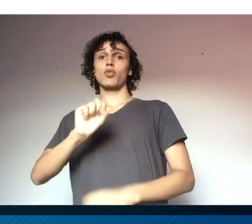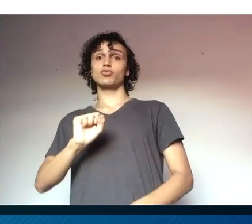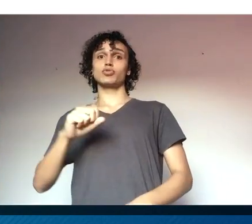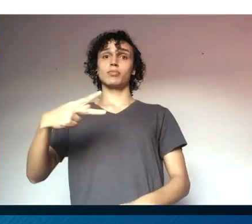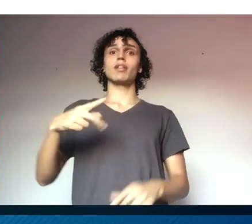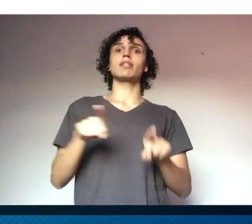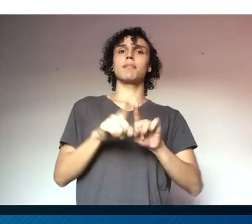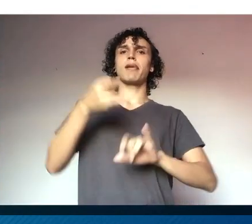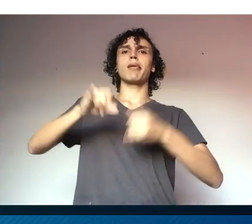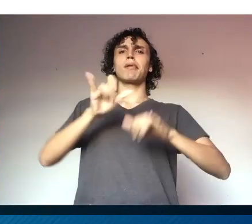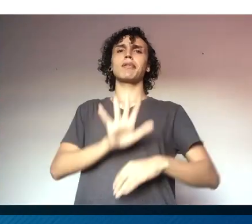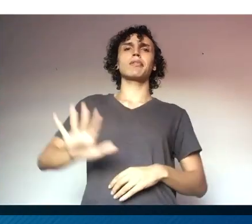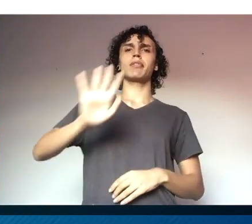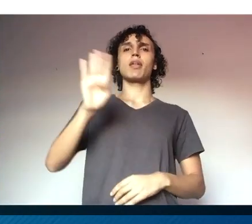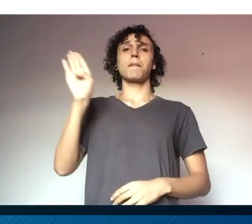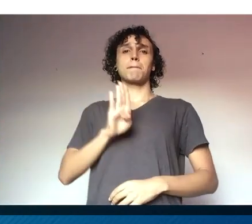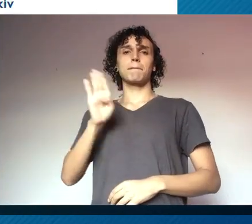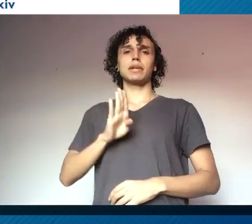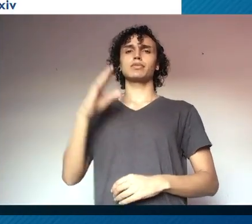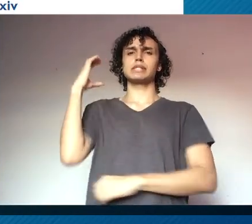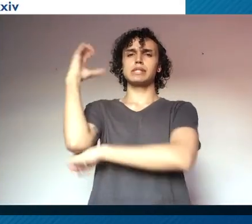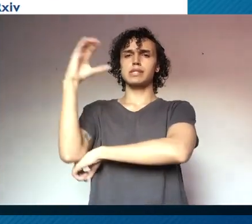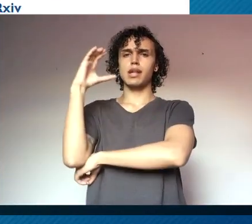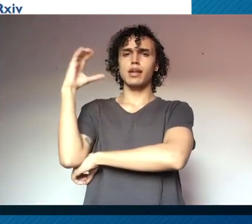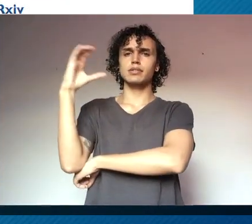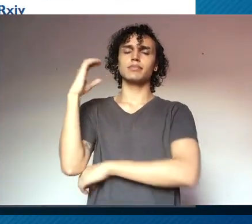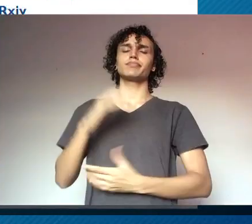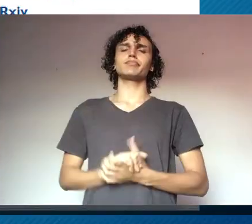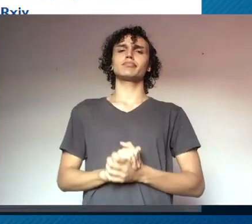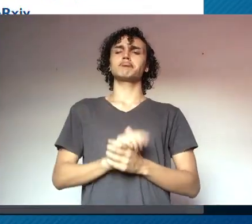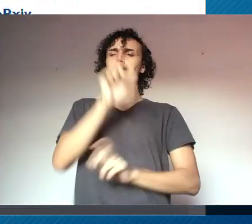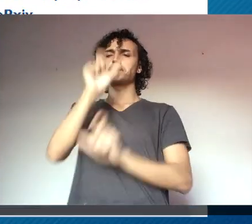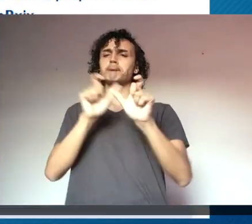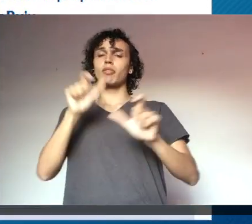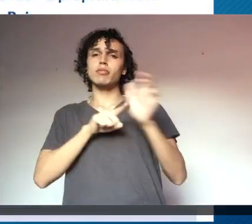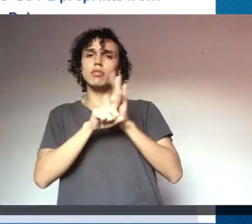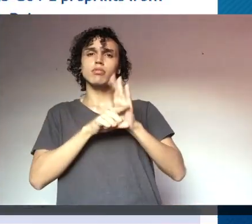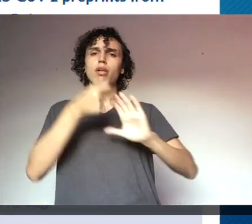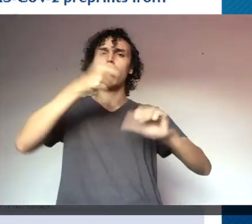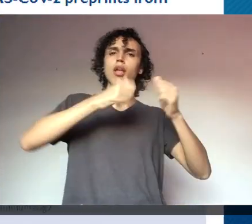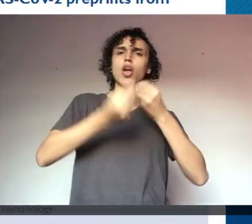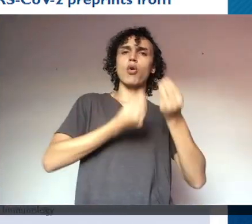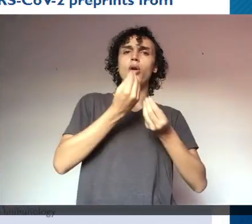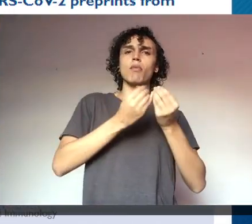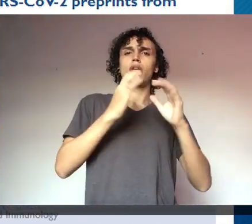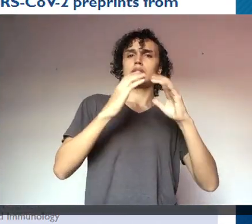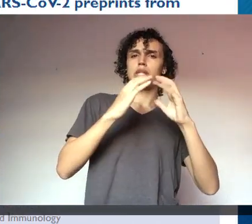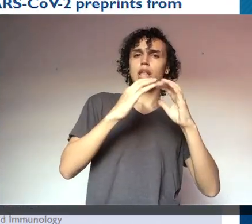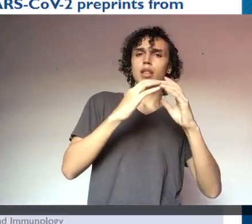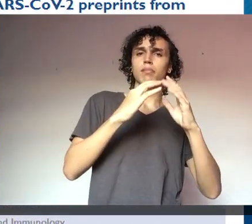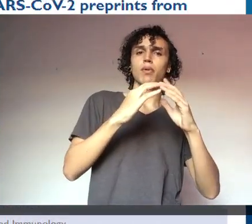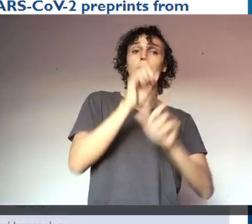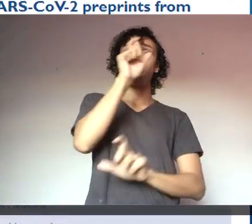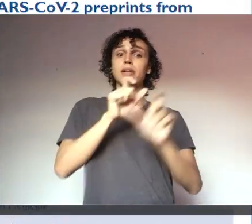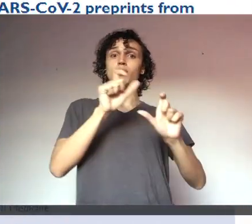e Laboratório Nacional de Biociências. Os pesquisadores analisaram tecidos do cérebro de pacientes que faleceram